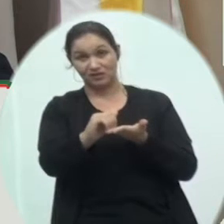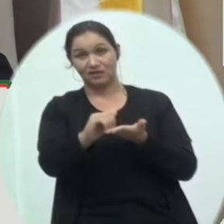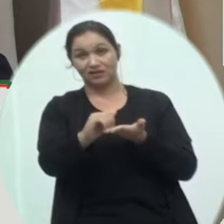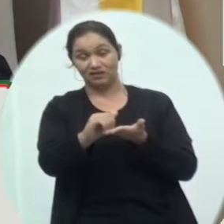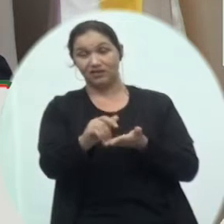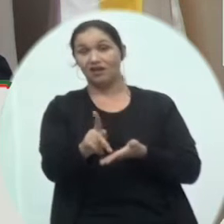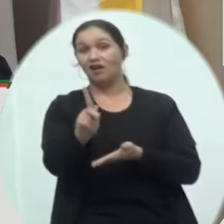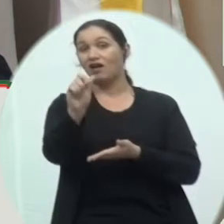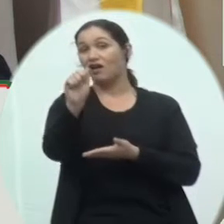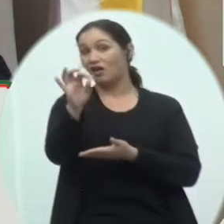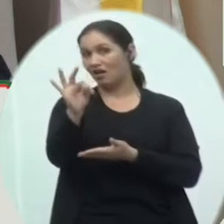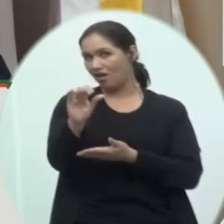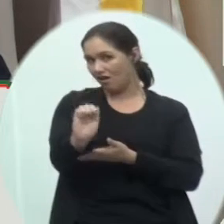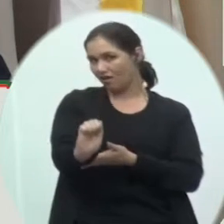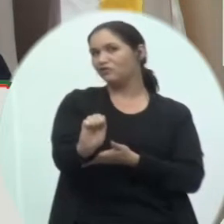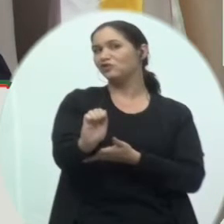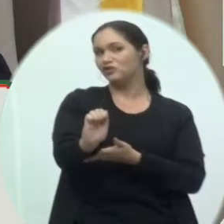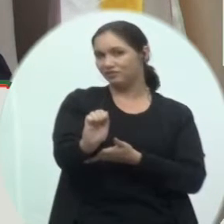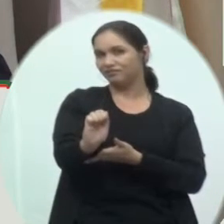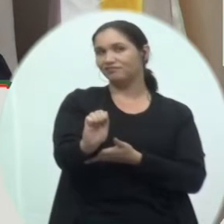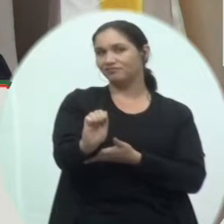Mialeves, está sendo